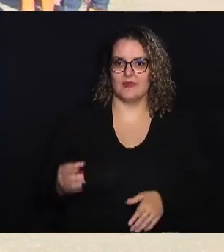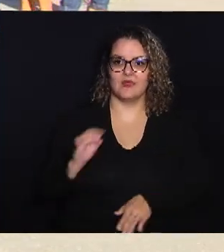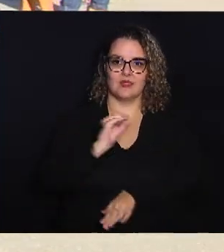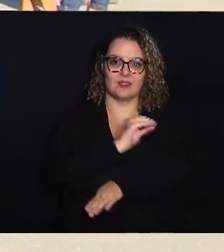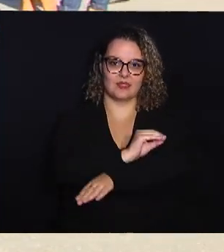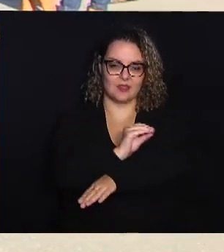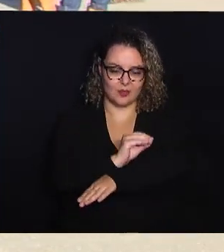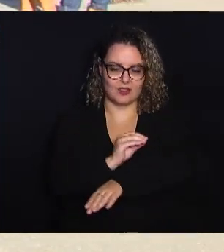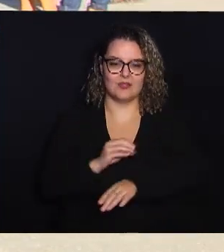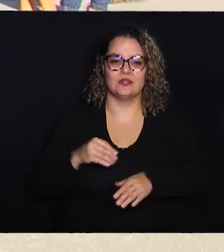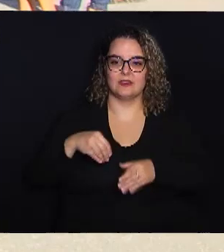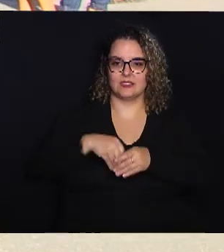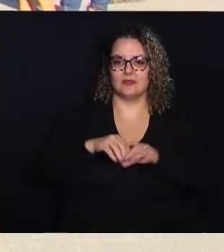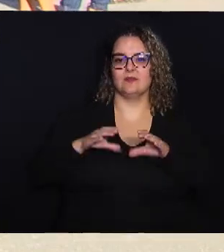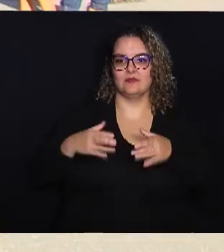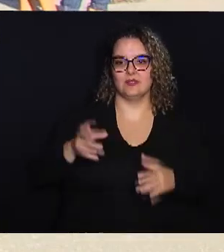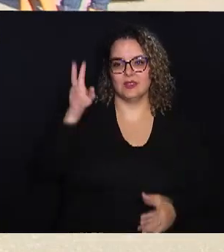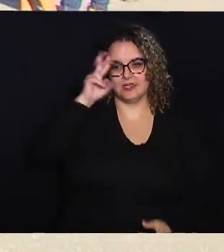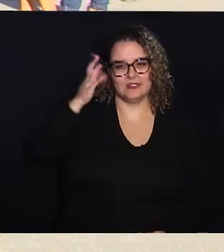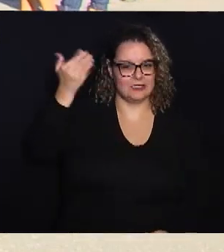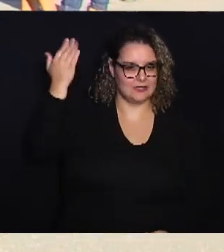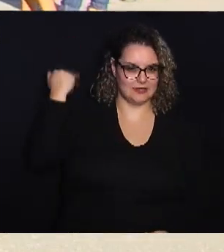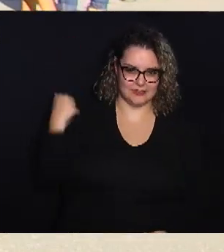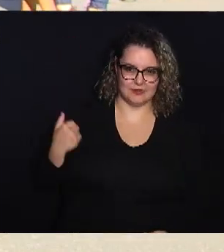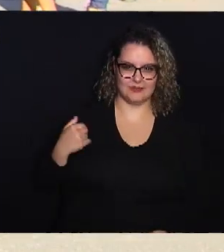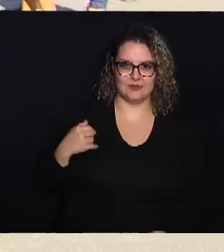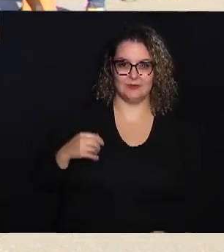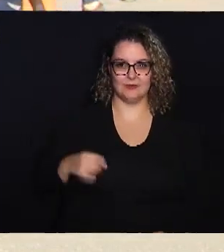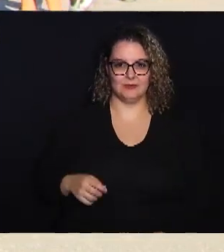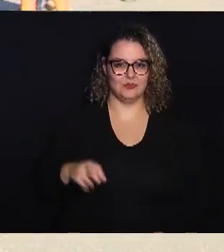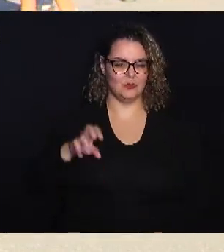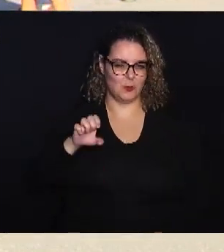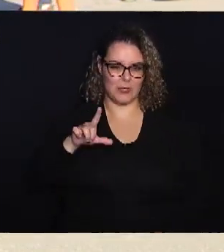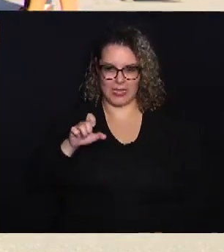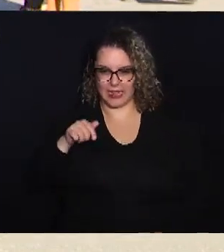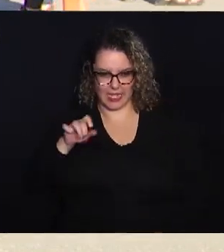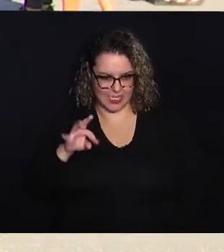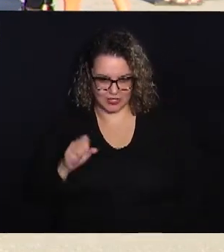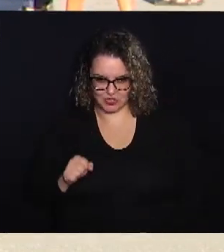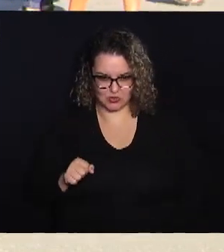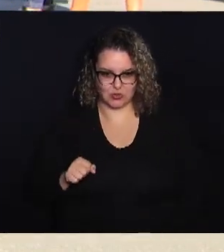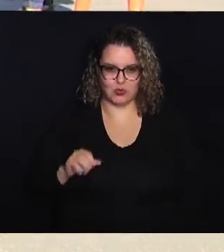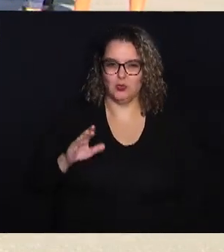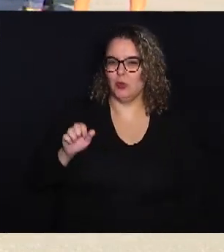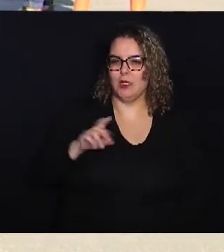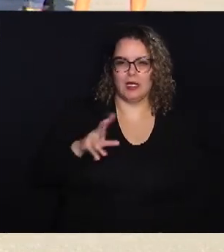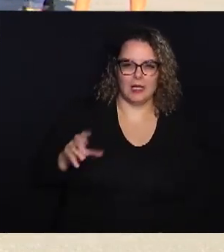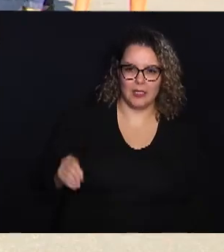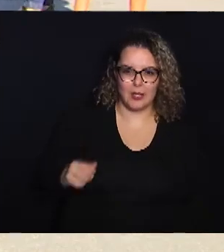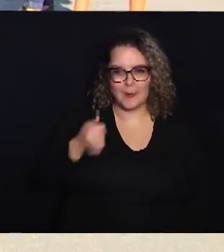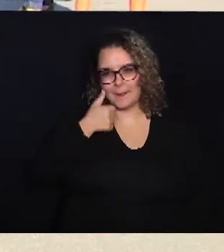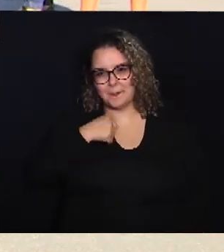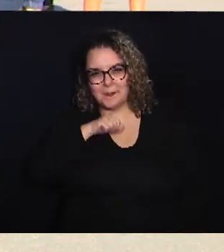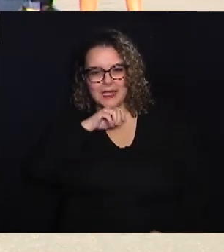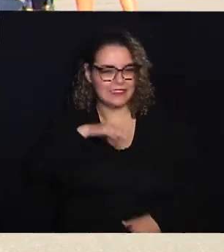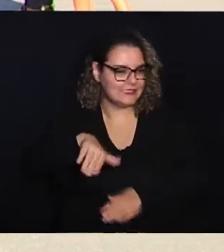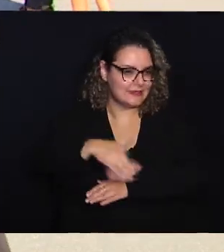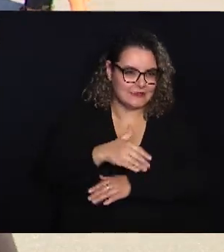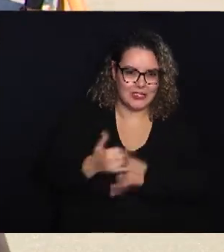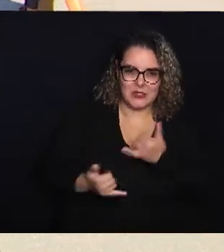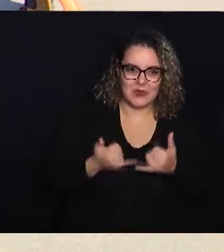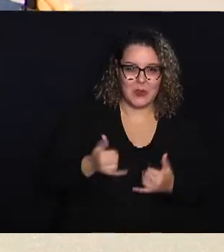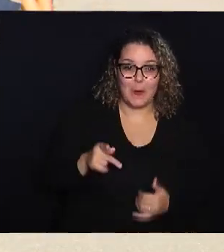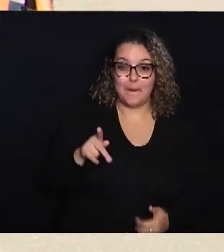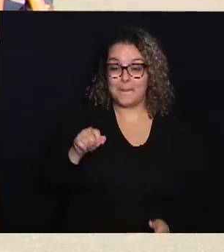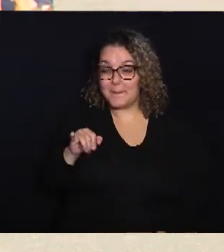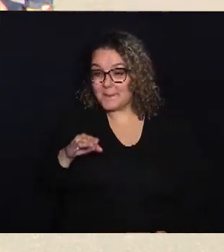são cuidadoras na comunidade, que lembram do elástico, do carrinho de rolimã, da mãe da rua, que